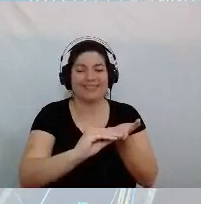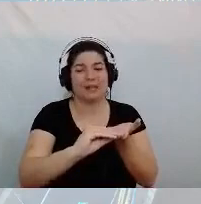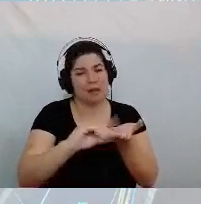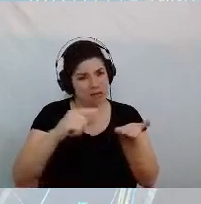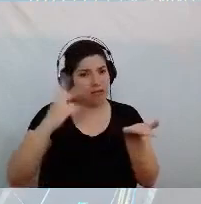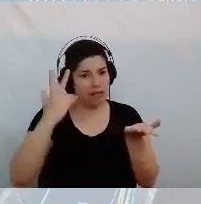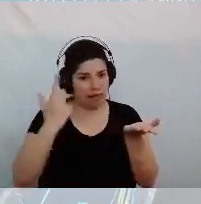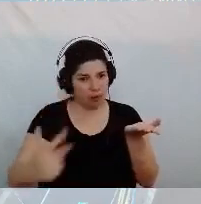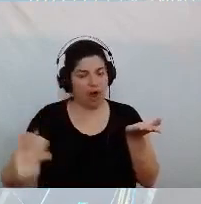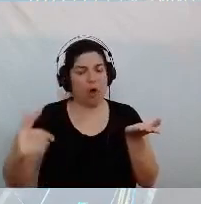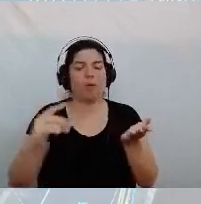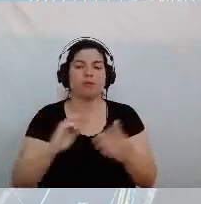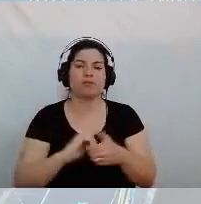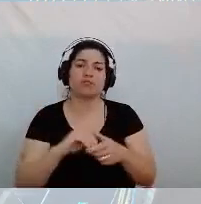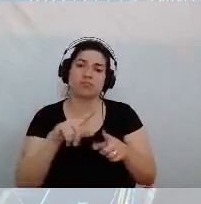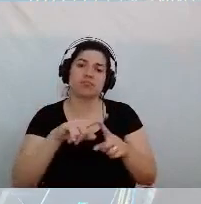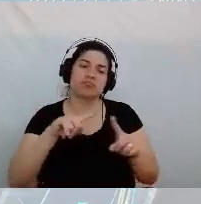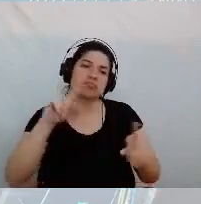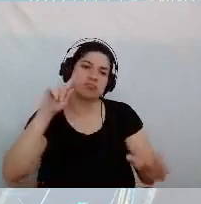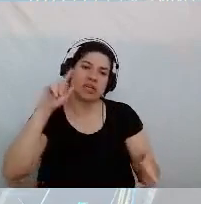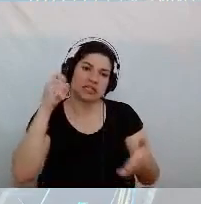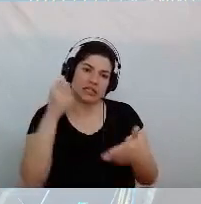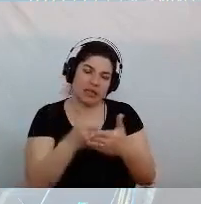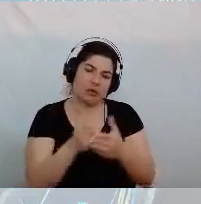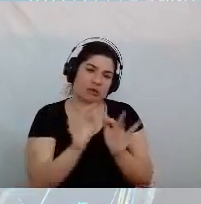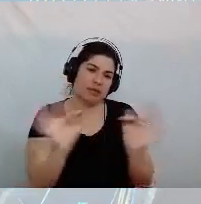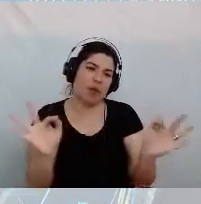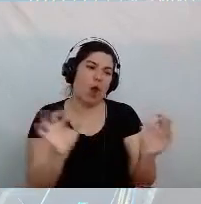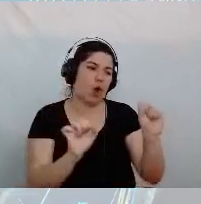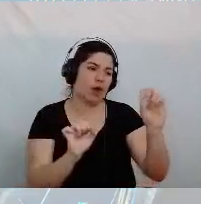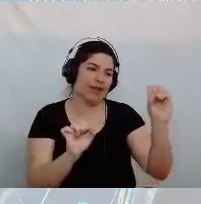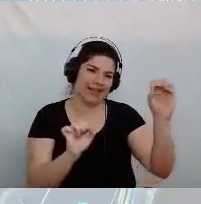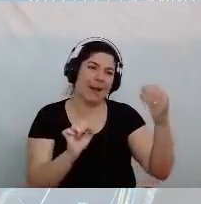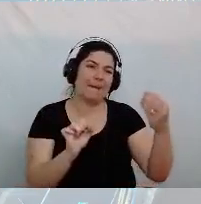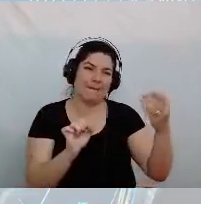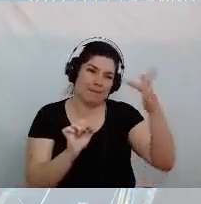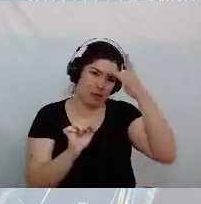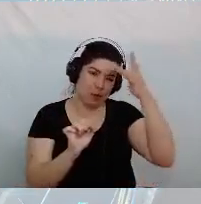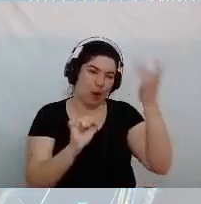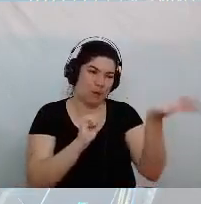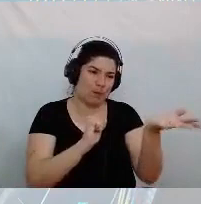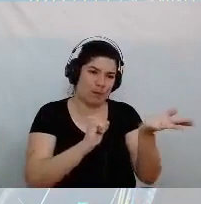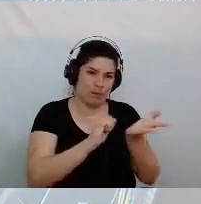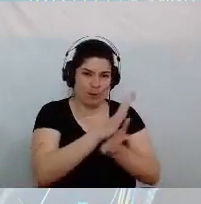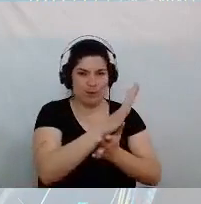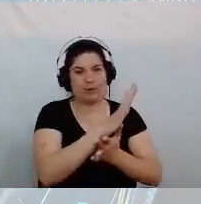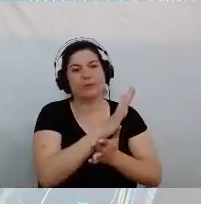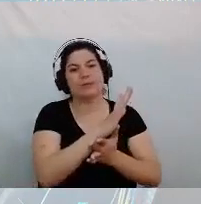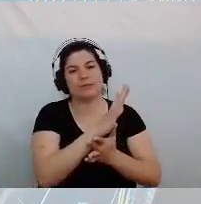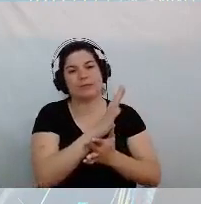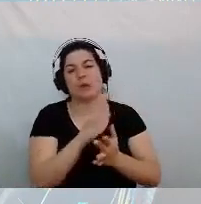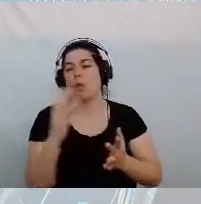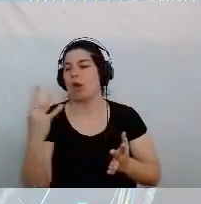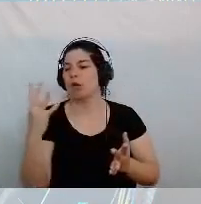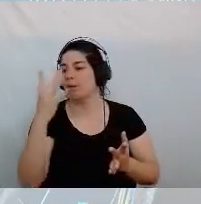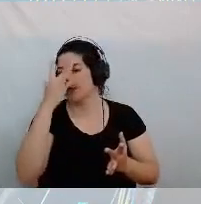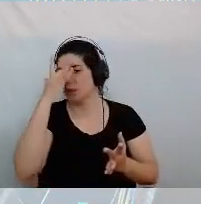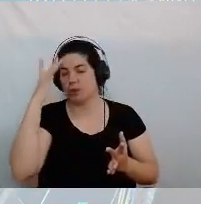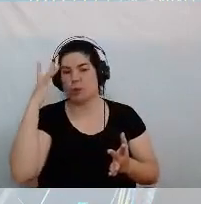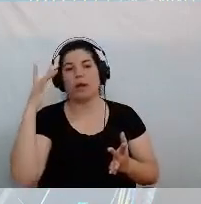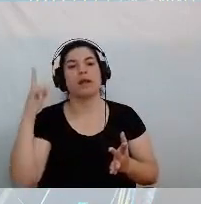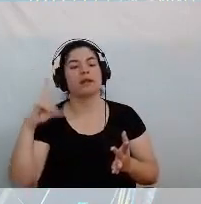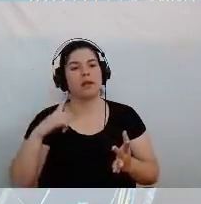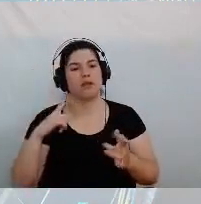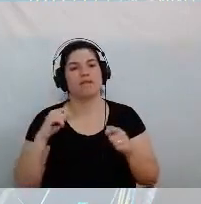então você toma uma decisão simples demite os 80 né Aí você perceber que quatro pessoas fazem 80% dos comites por quê Porque dentro de um processo de